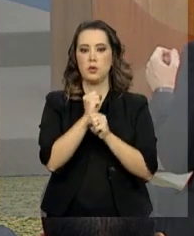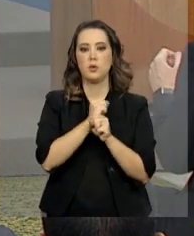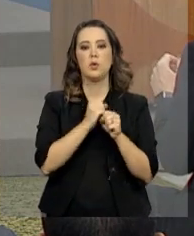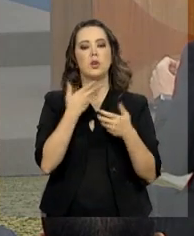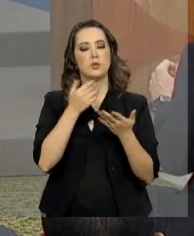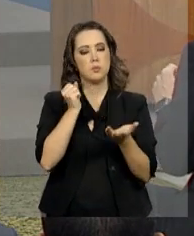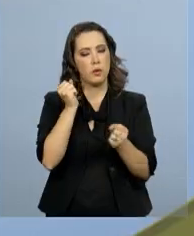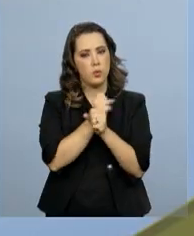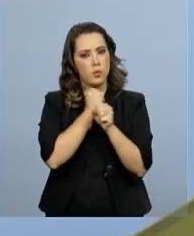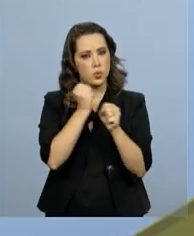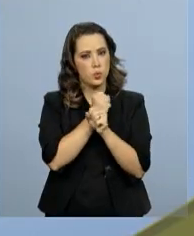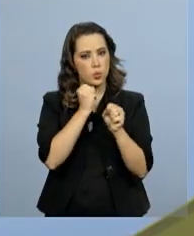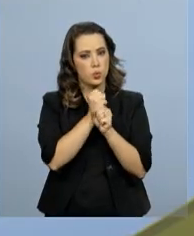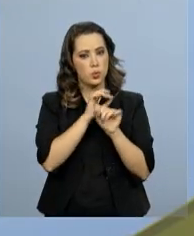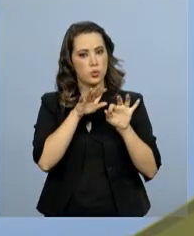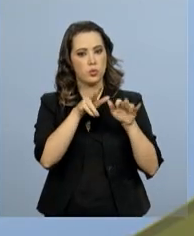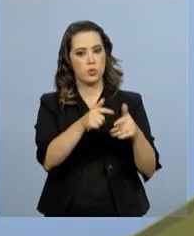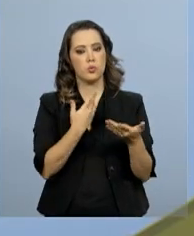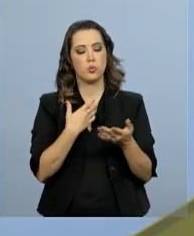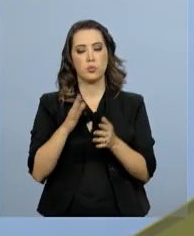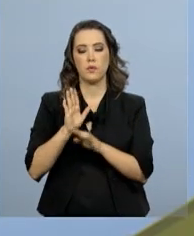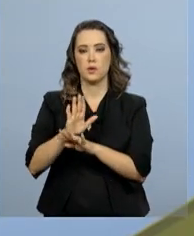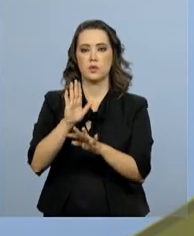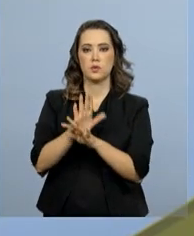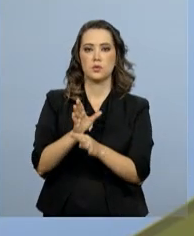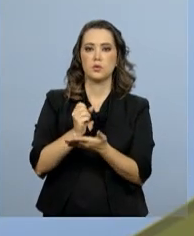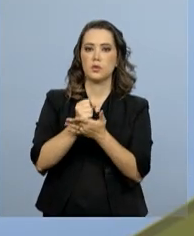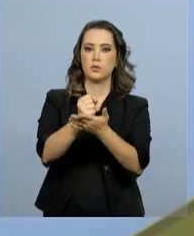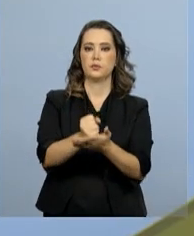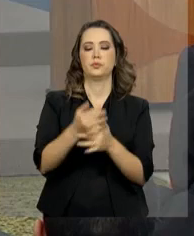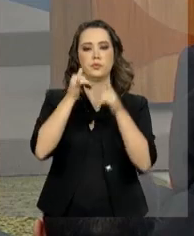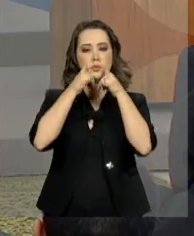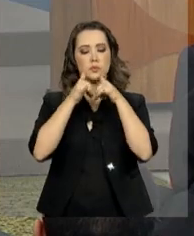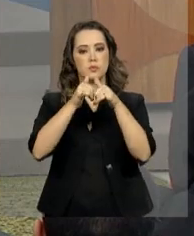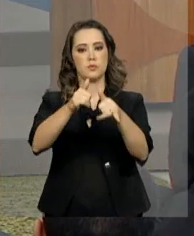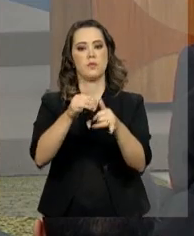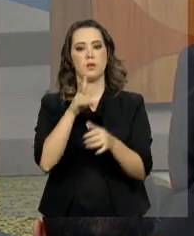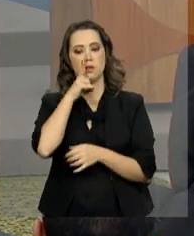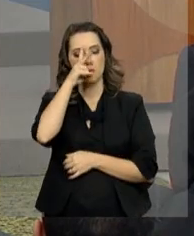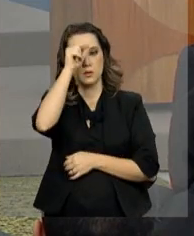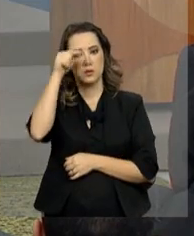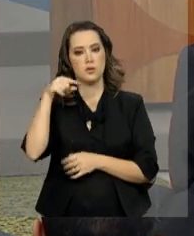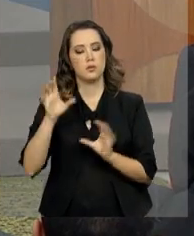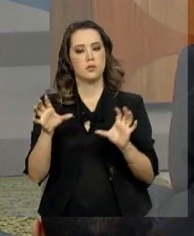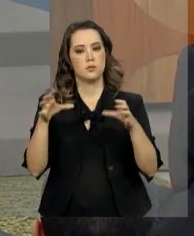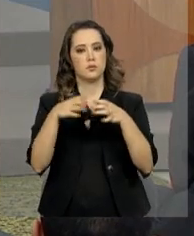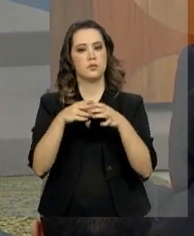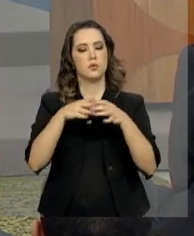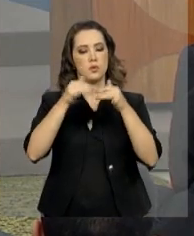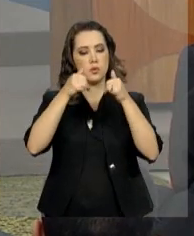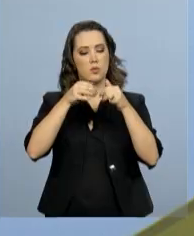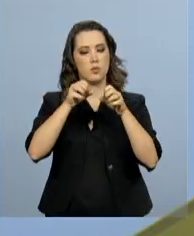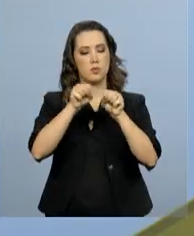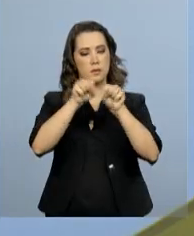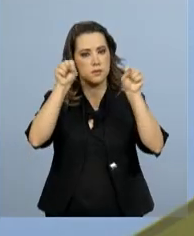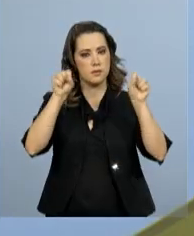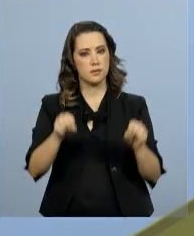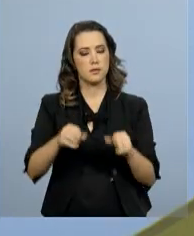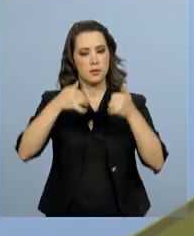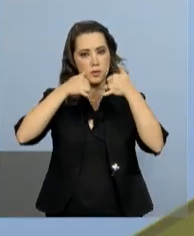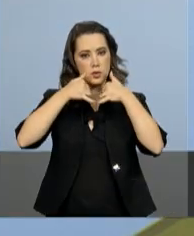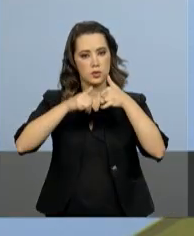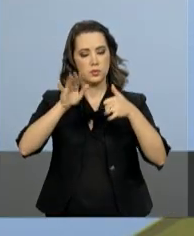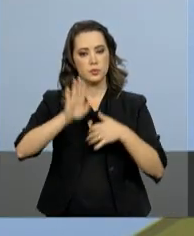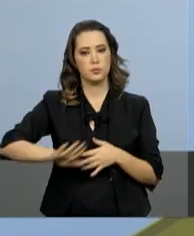empreendimentos as concessões vão reforçar a oferta de energia e fortalecer o sistema elétrico nacional mas